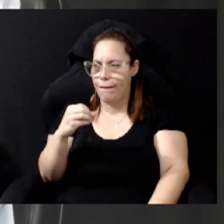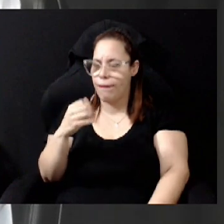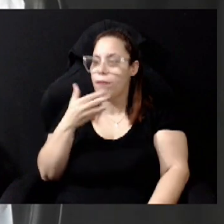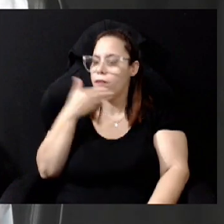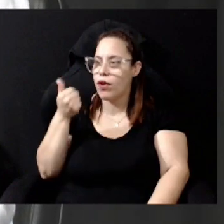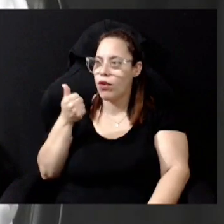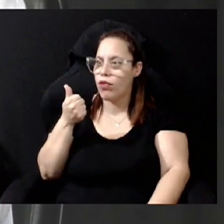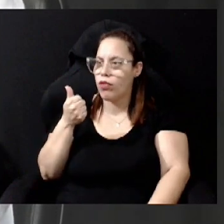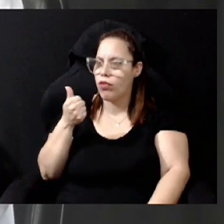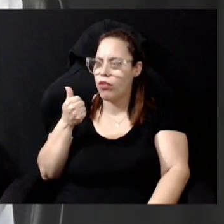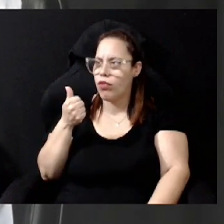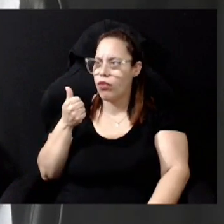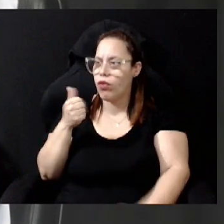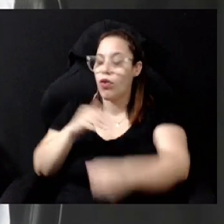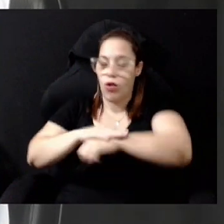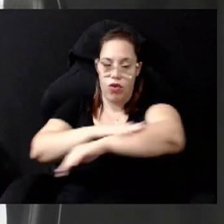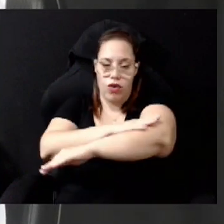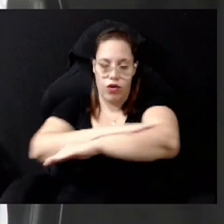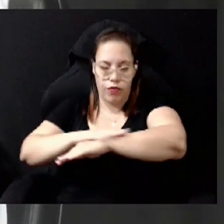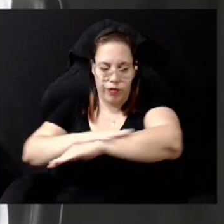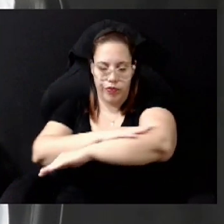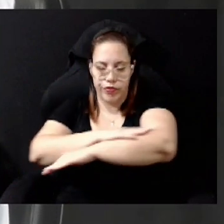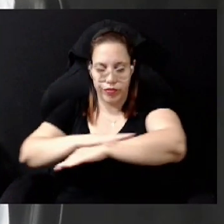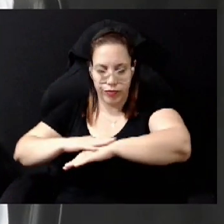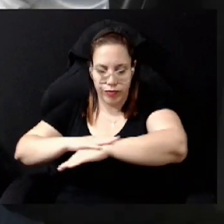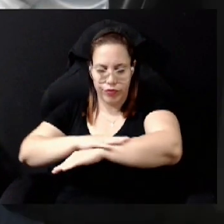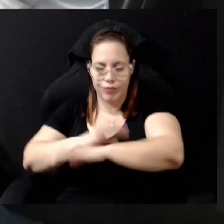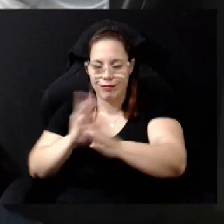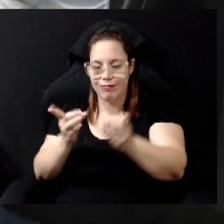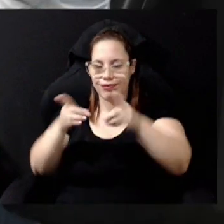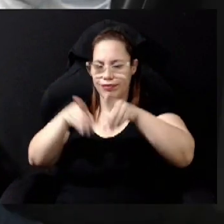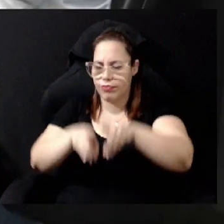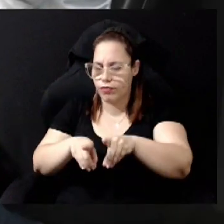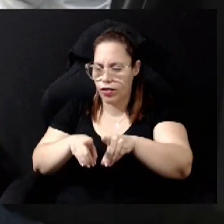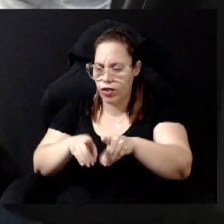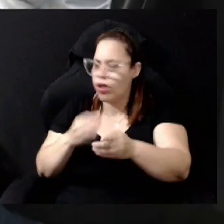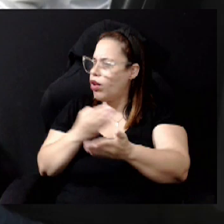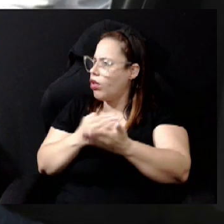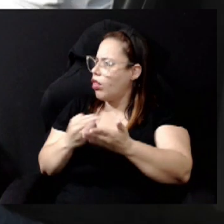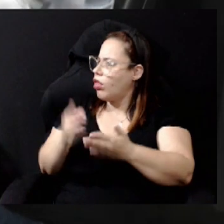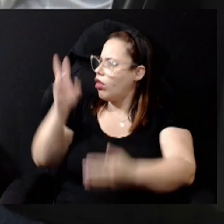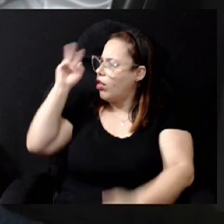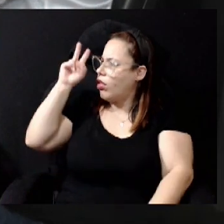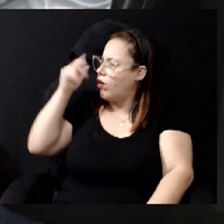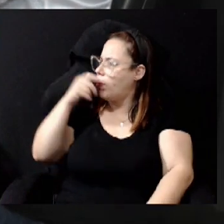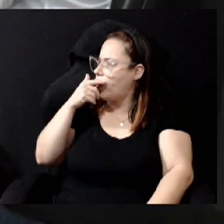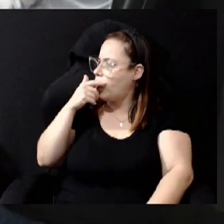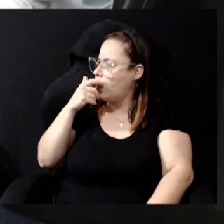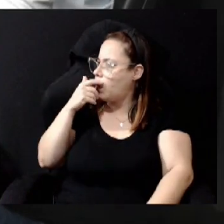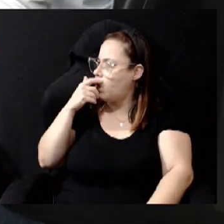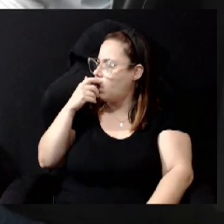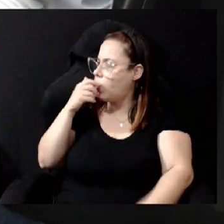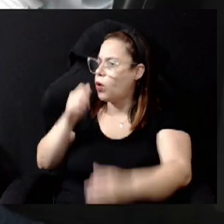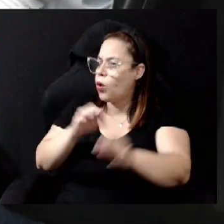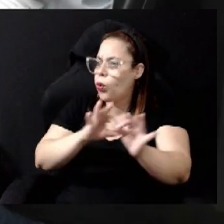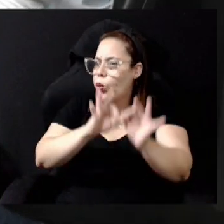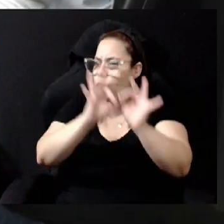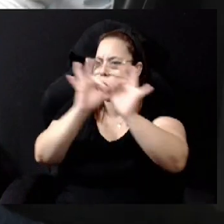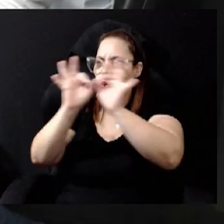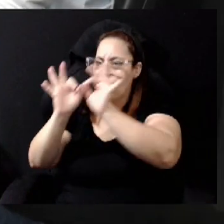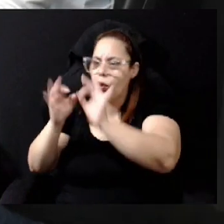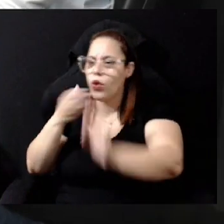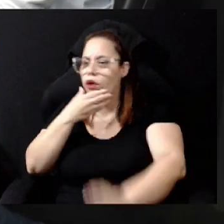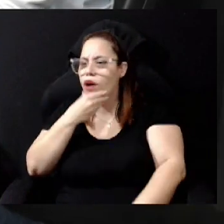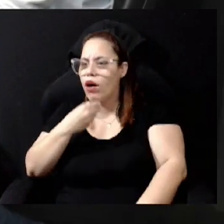o asfaltamento, levando dignidade humana. Eu lembro que no início, quando a gente fazia as coberturas, Carmo, você